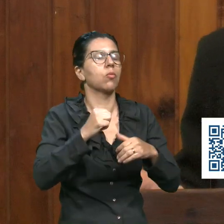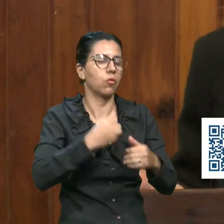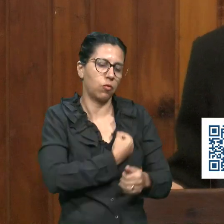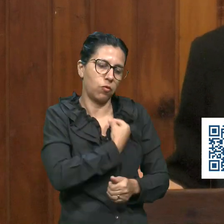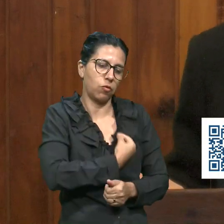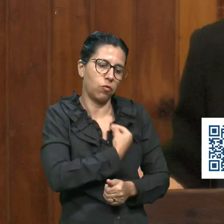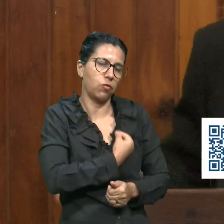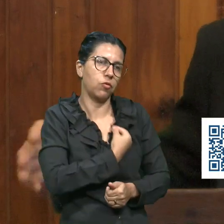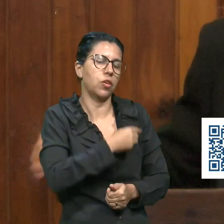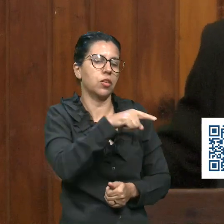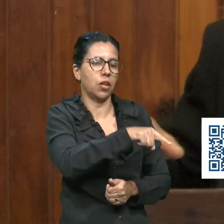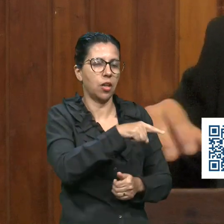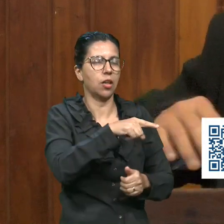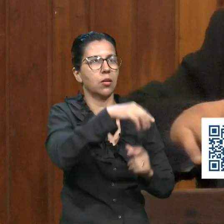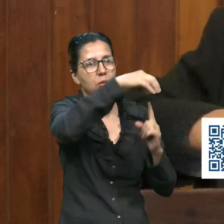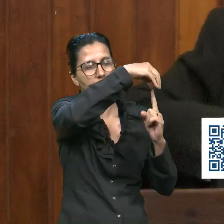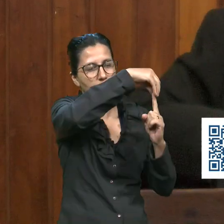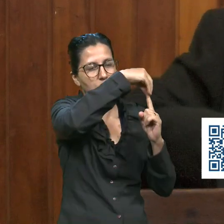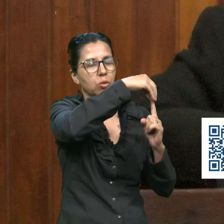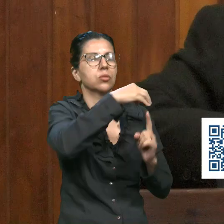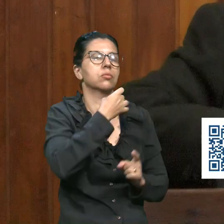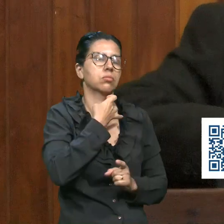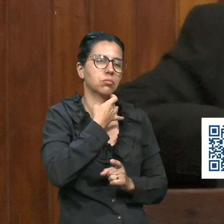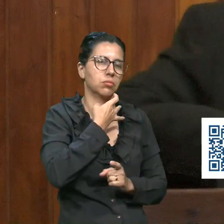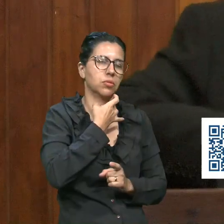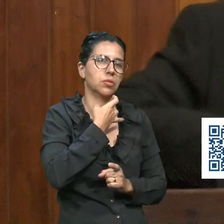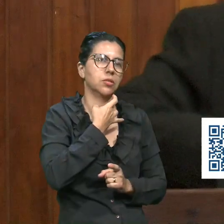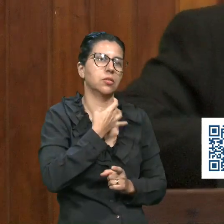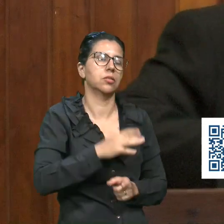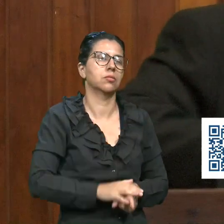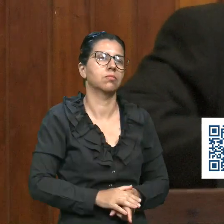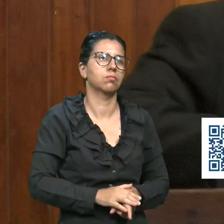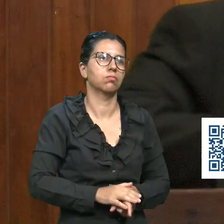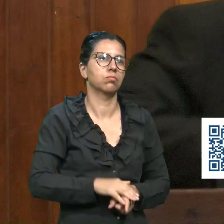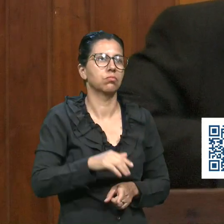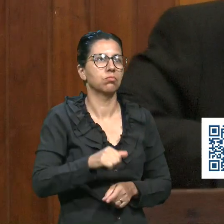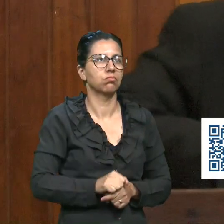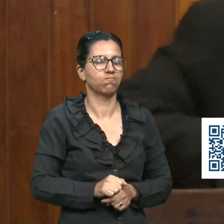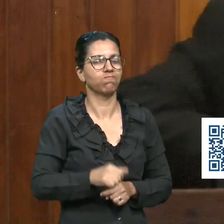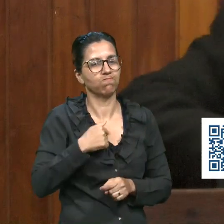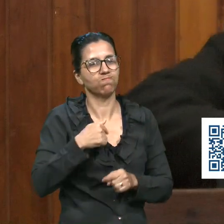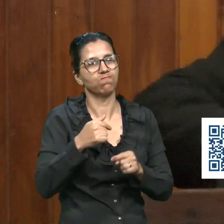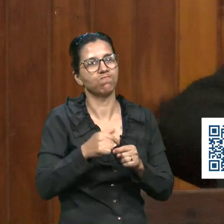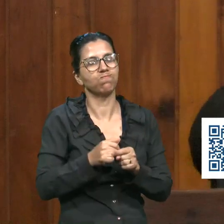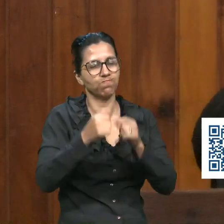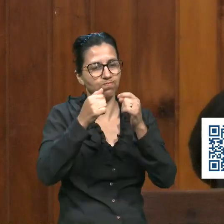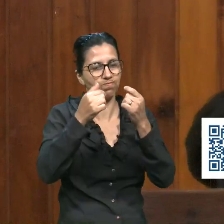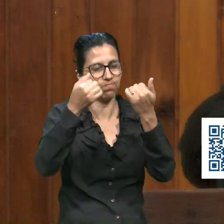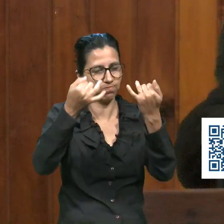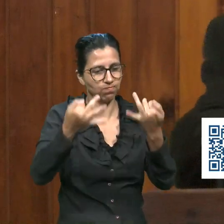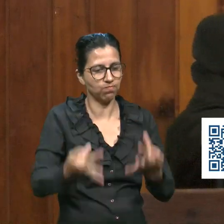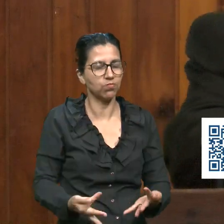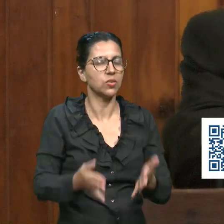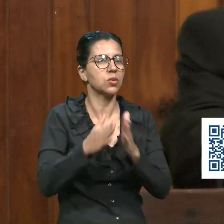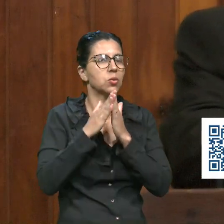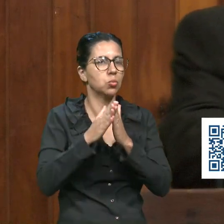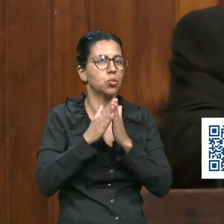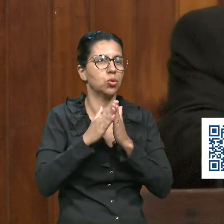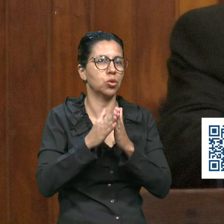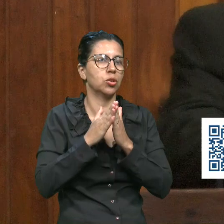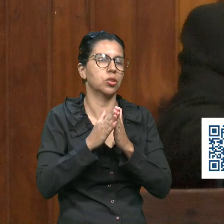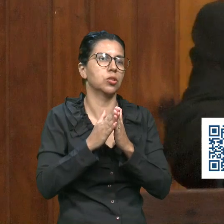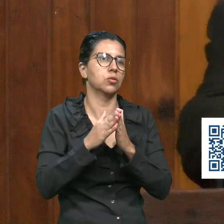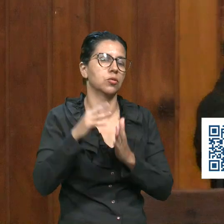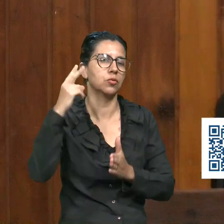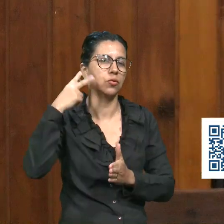vida para os habitantes dessa nossa querida Marília. Enfim, são essas minhas considerações também e solicito a aprovação dos